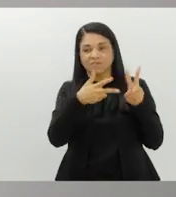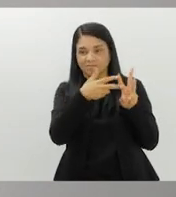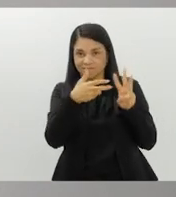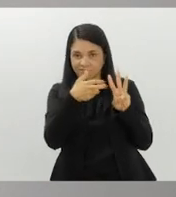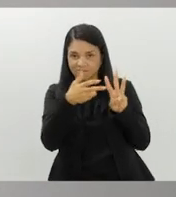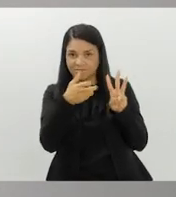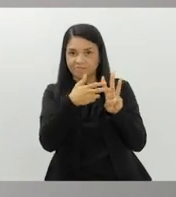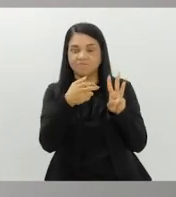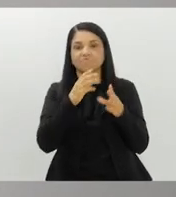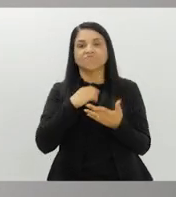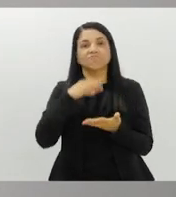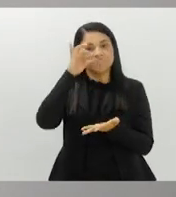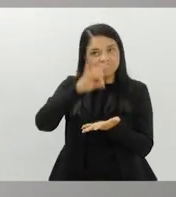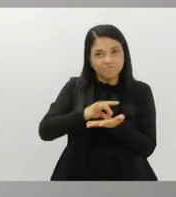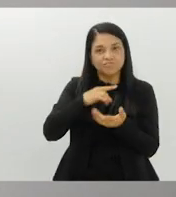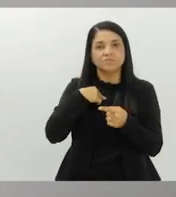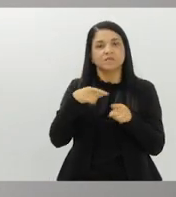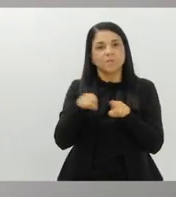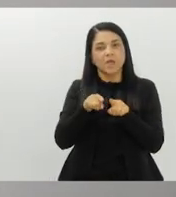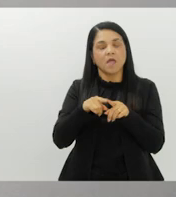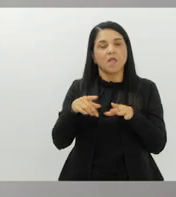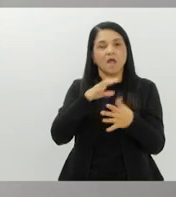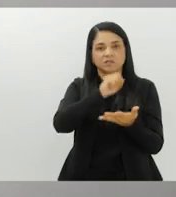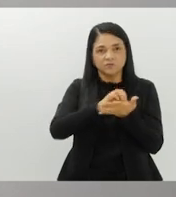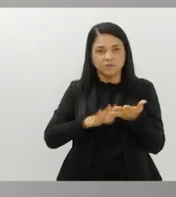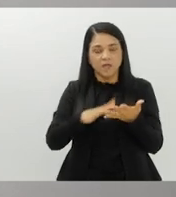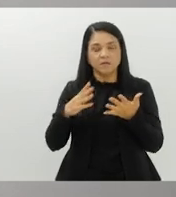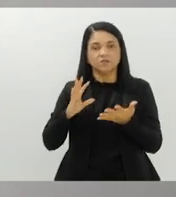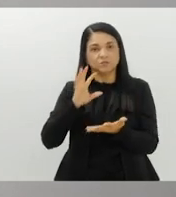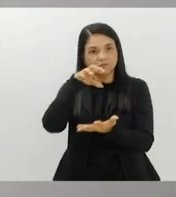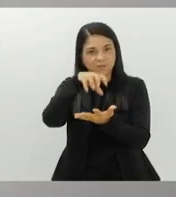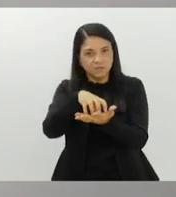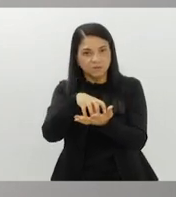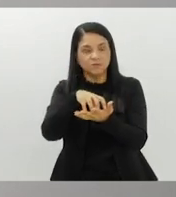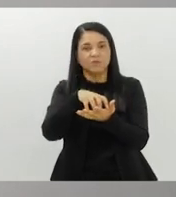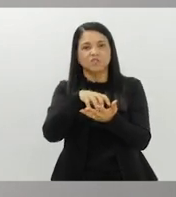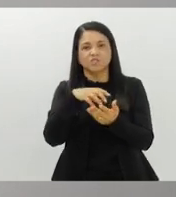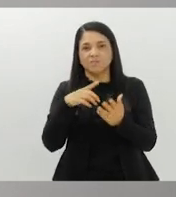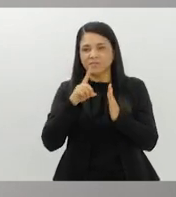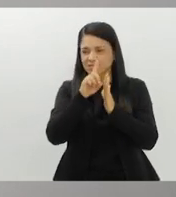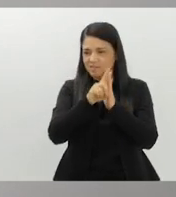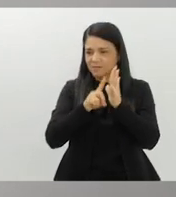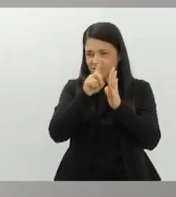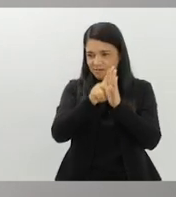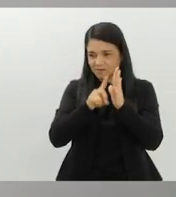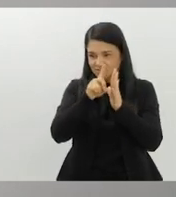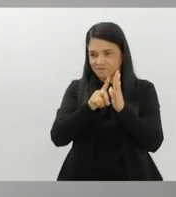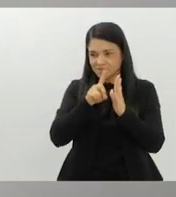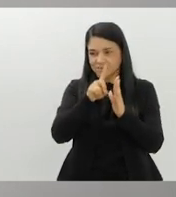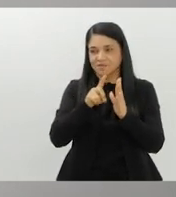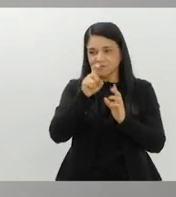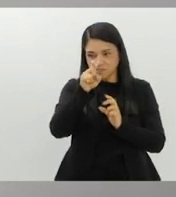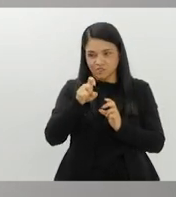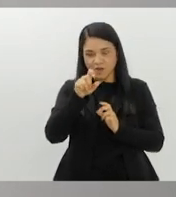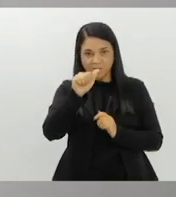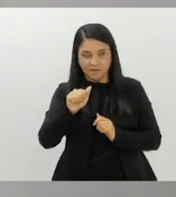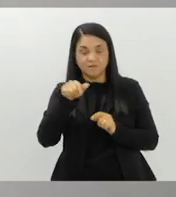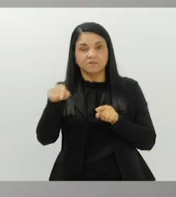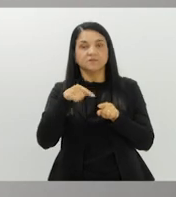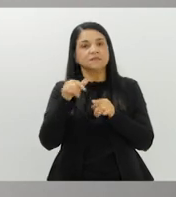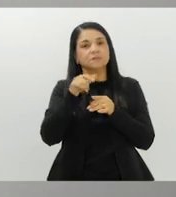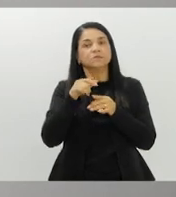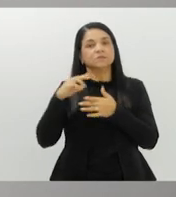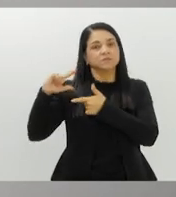para as atividades do nosso centro, que são todas elas, né, o xamanismo tem como base essa ligação com a natureza, como as